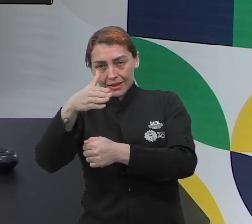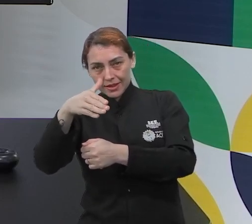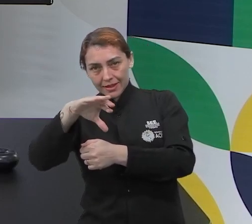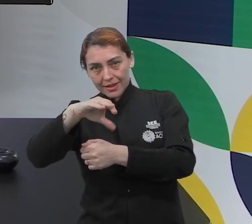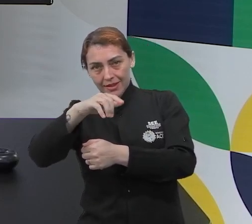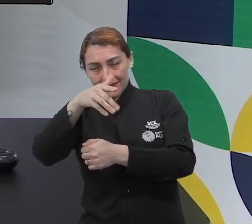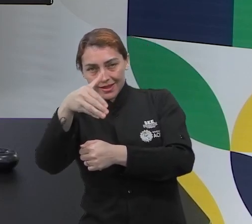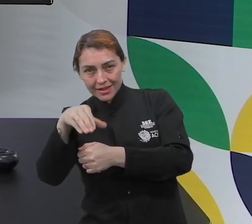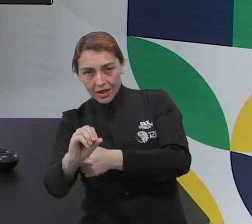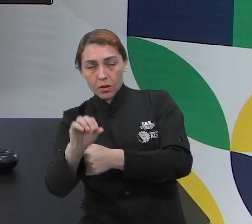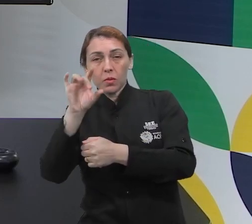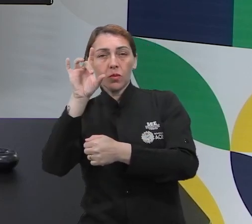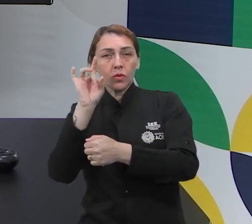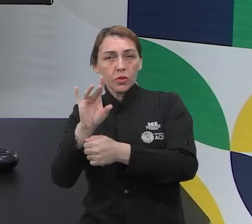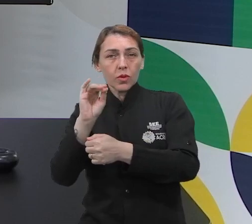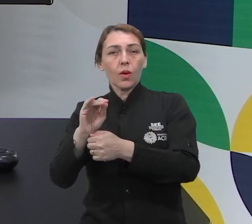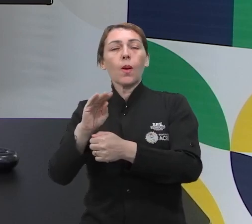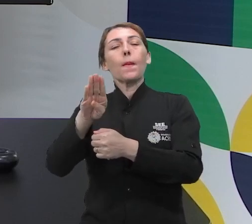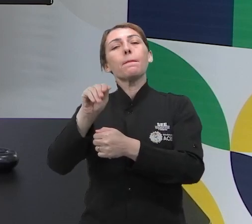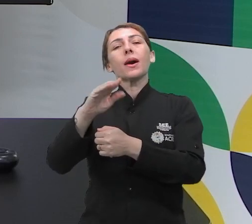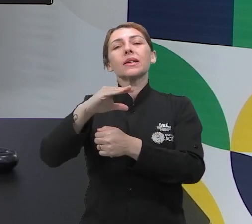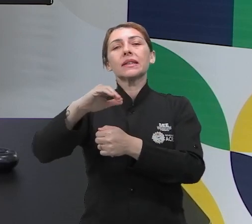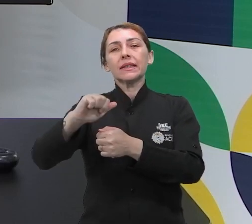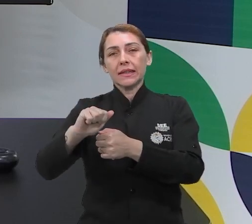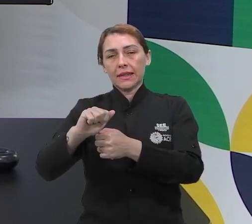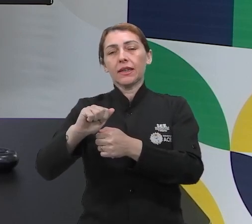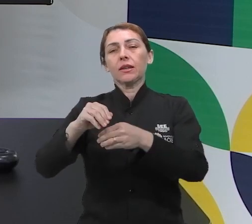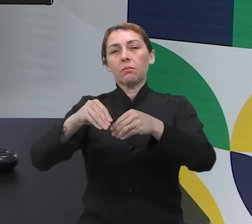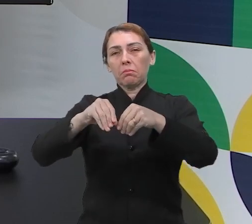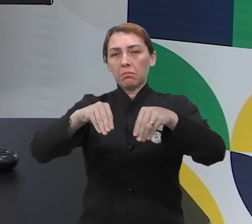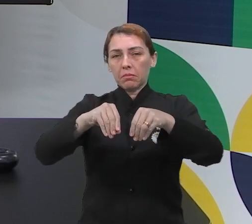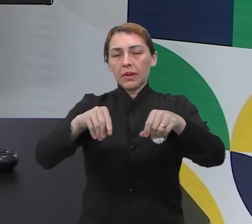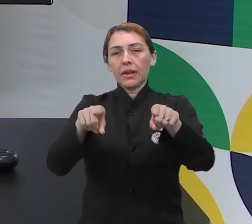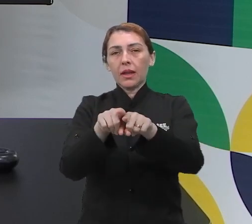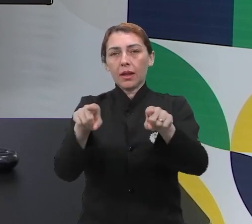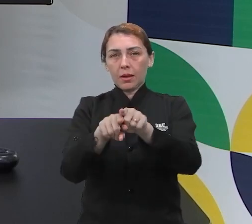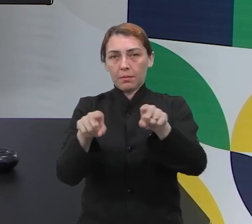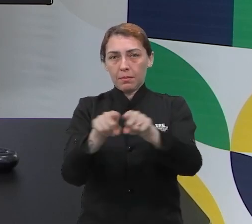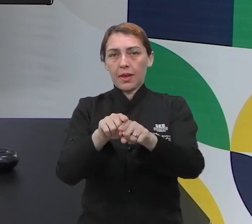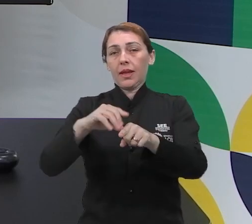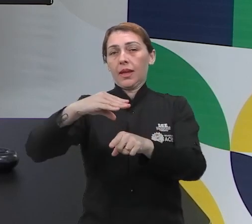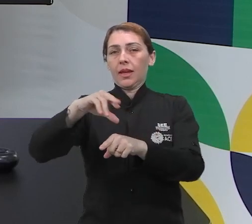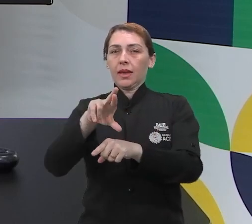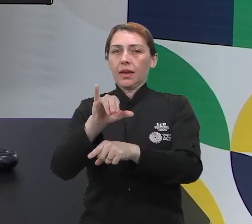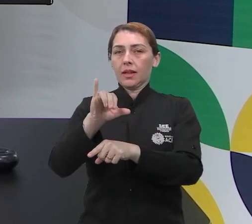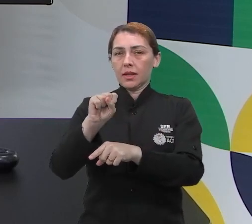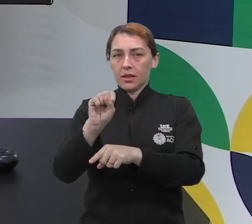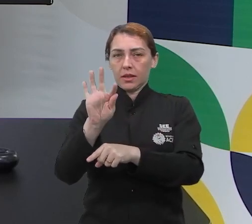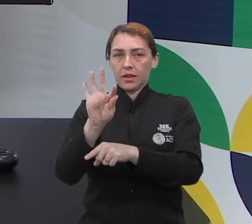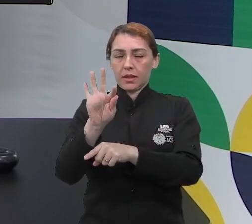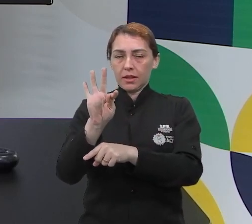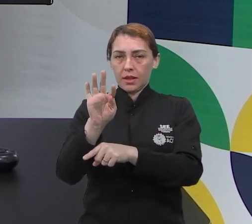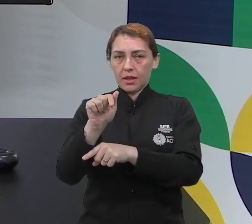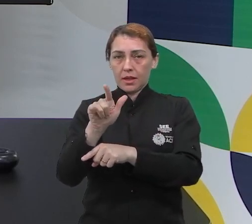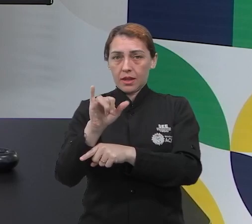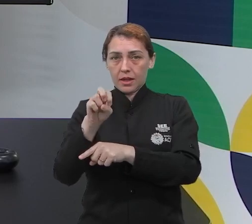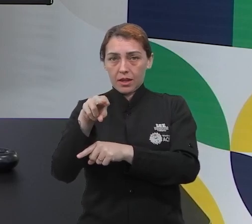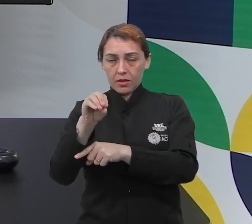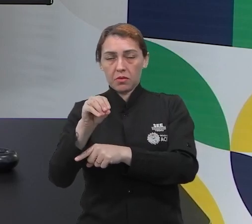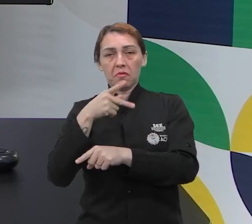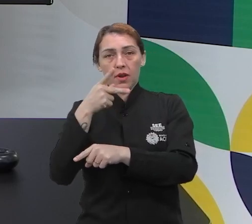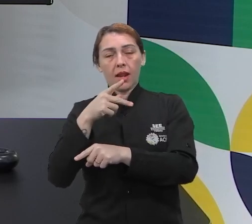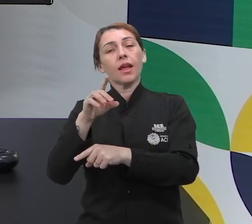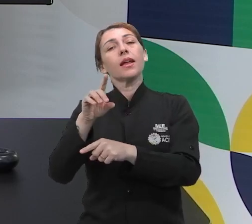depressão, apenas é formado por bacias sedimentares, a sedimentação, ou escudos cristalinos. Mas as montanhas, né, como falei para vocês,